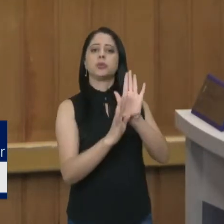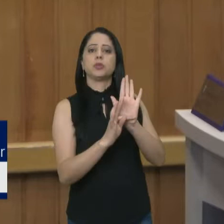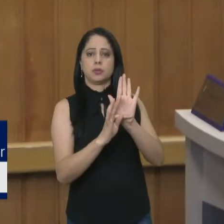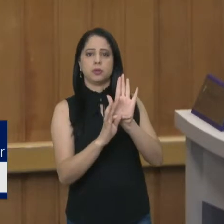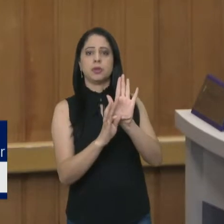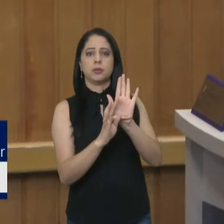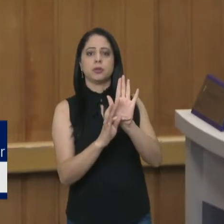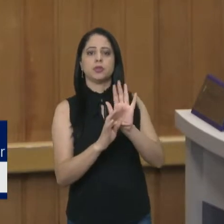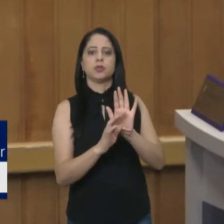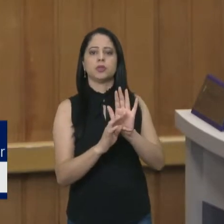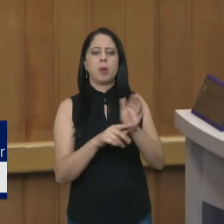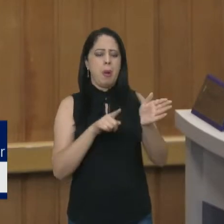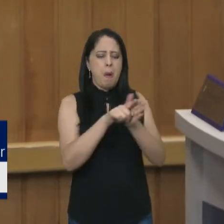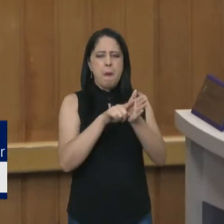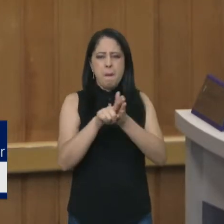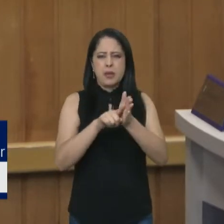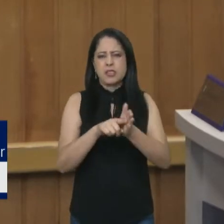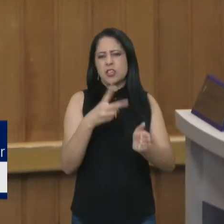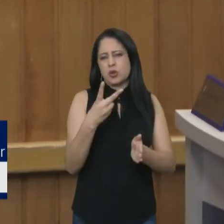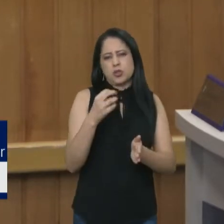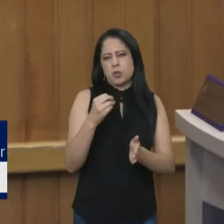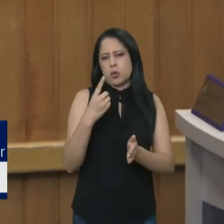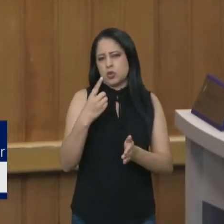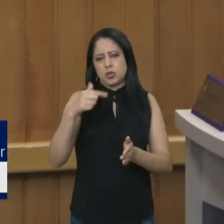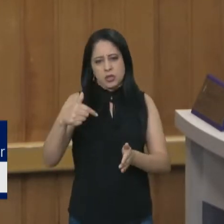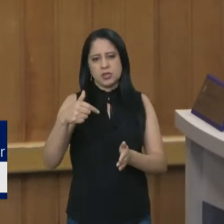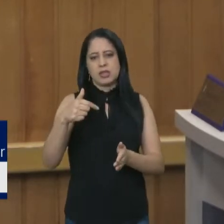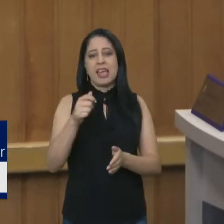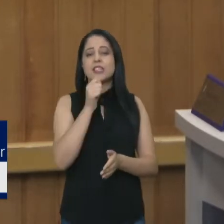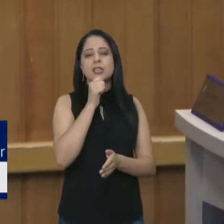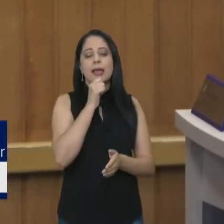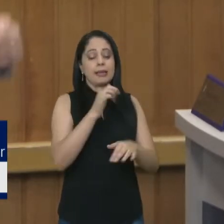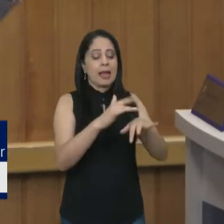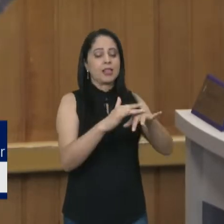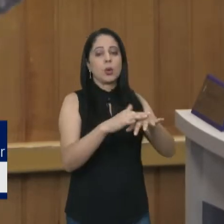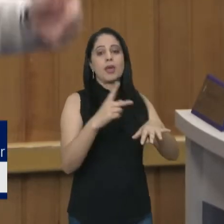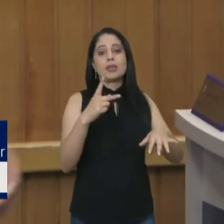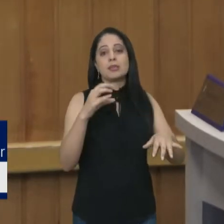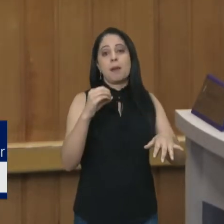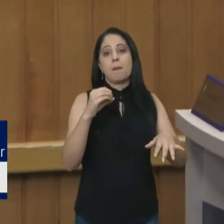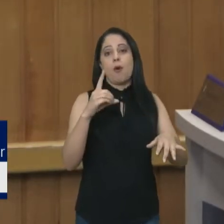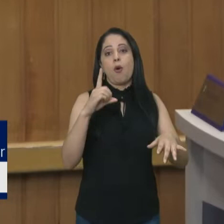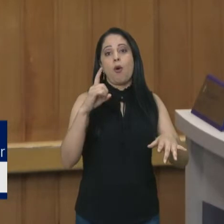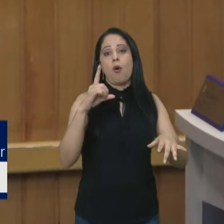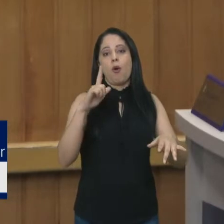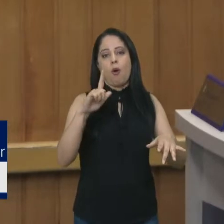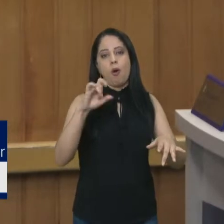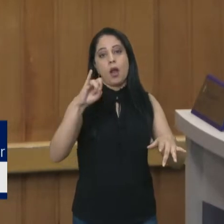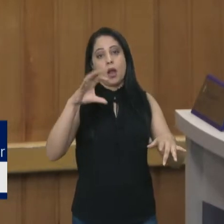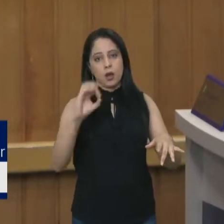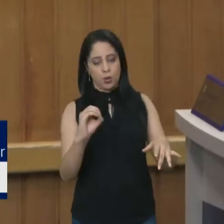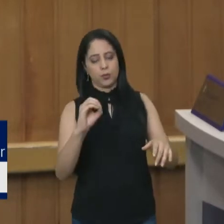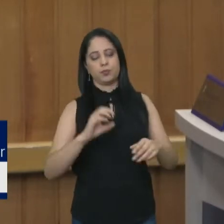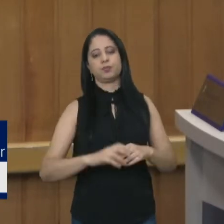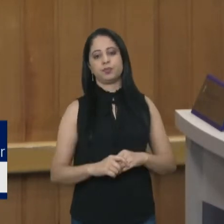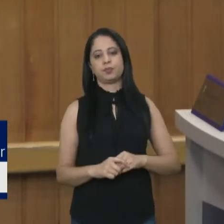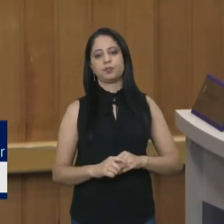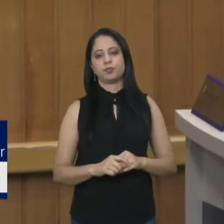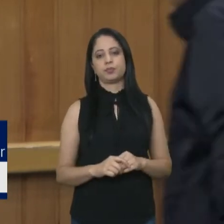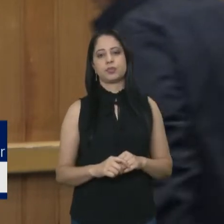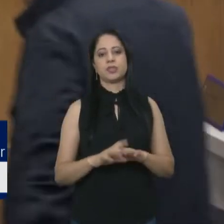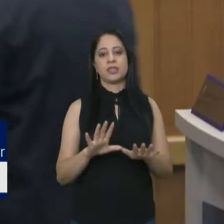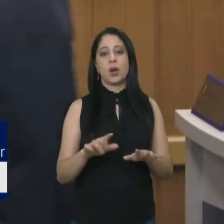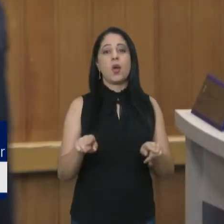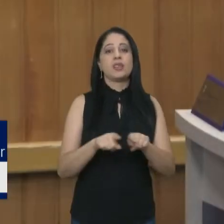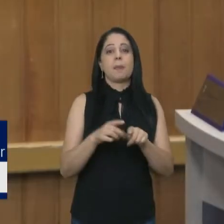uma pesquisa em 2017, ainda sobre a polio, né, para evoluir a imunização. E aqui gostaria